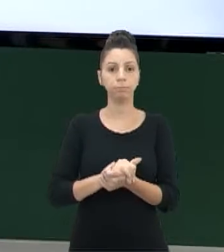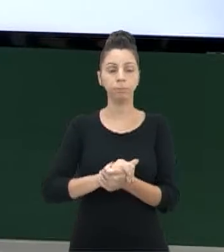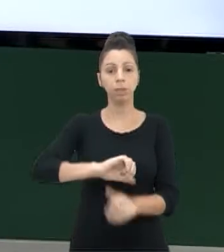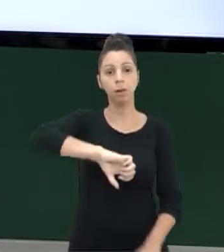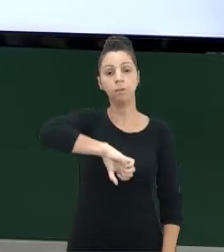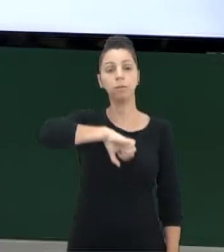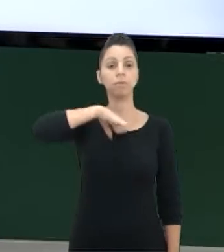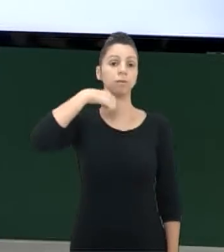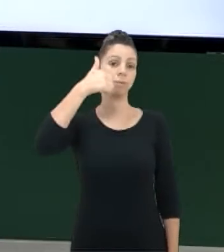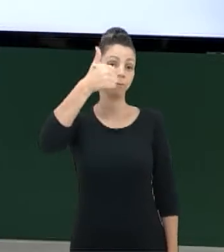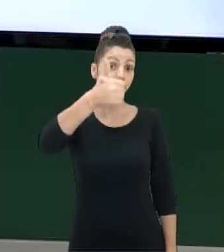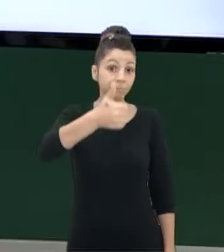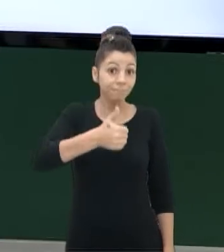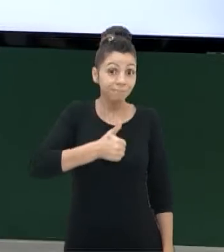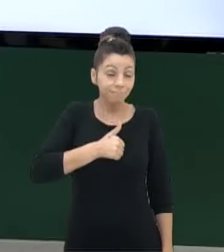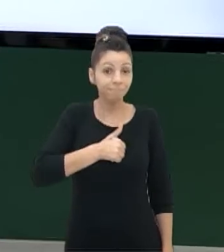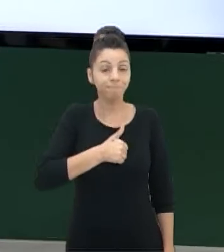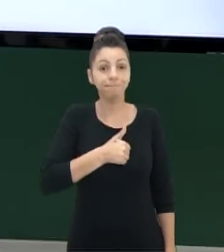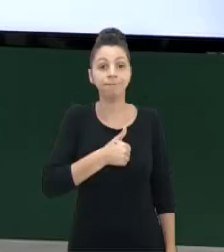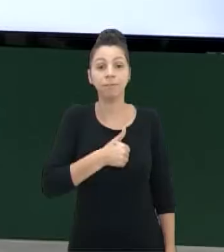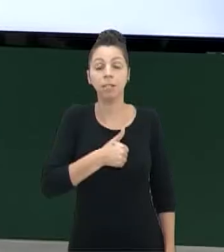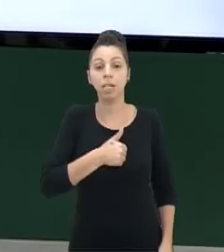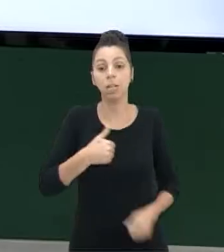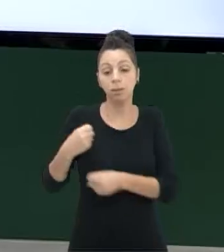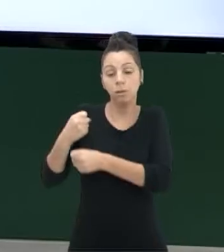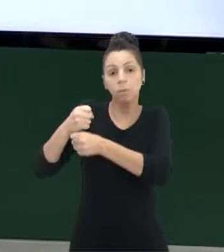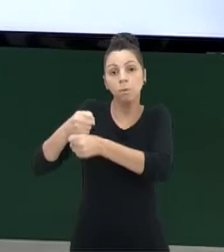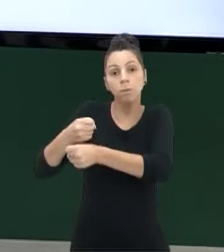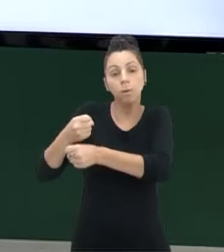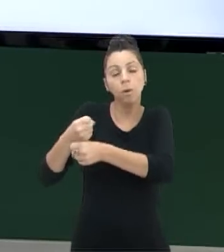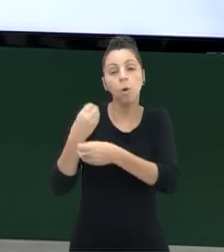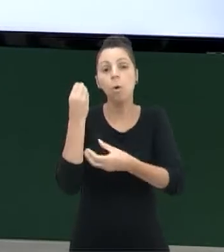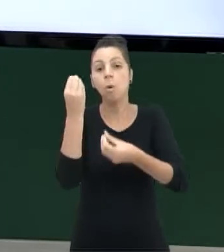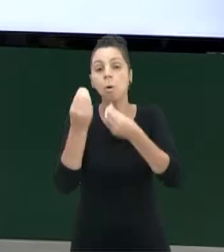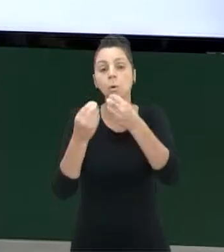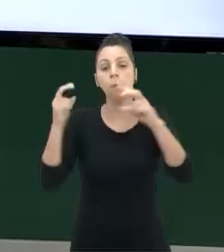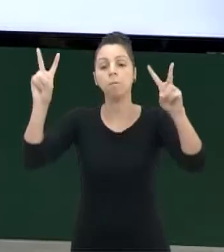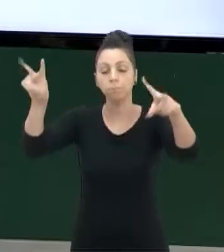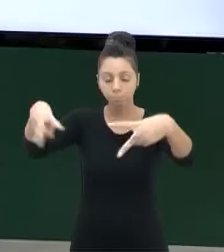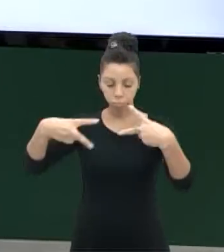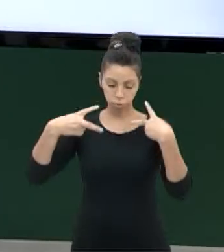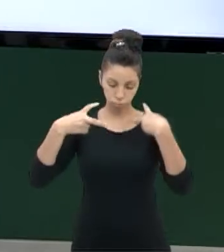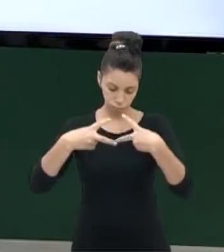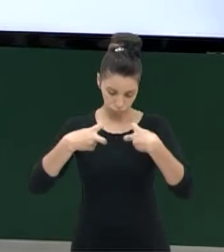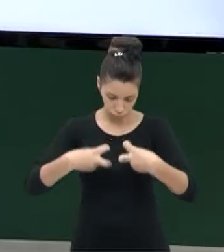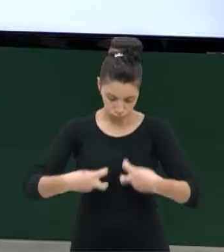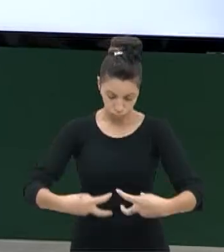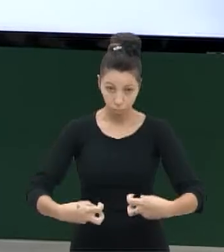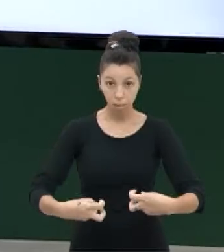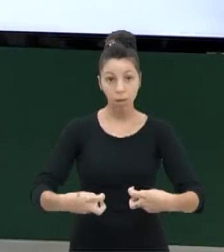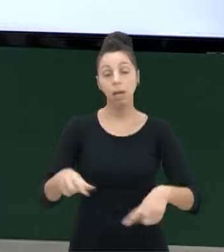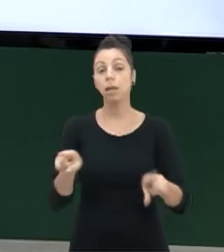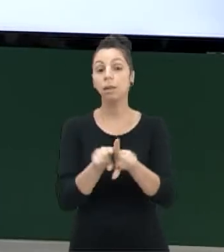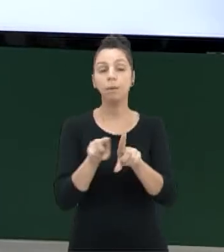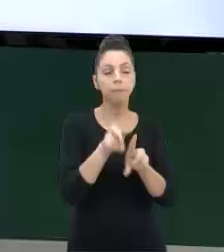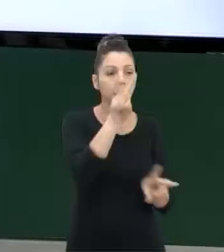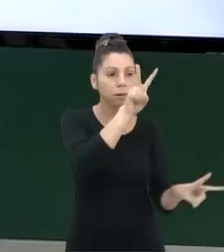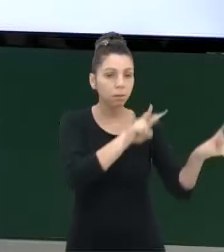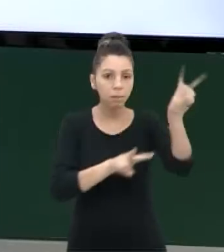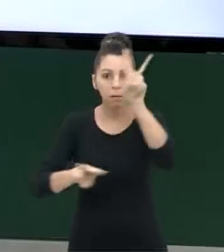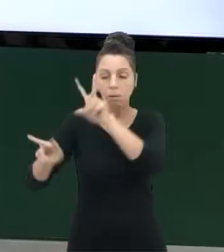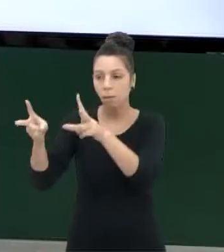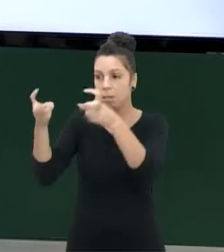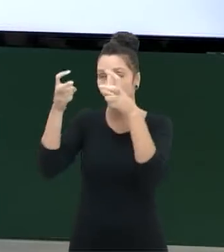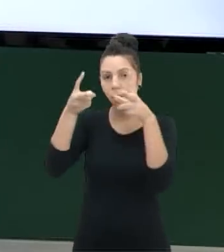e, na verdade, o pensamento constrói a minha autoestima, né? Como eu me olho, como eu olho as pessoas, o mundo e